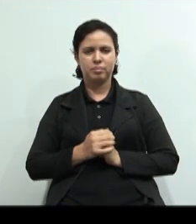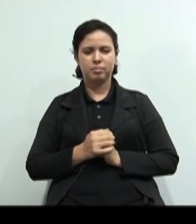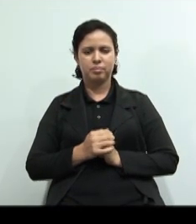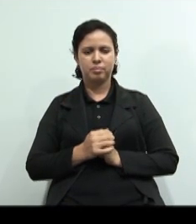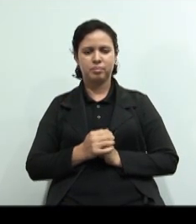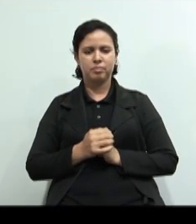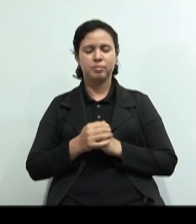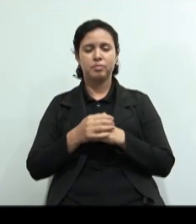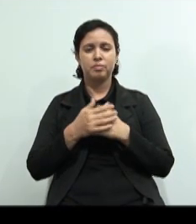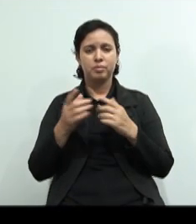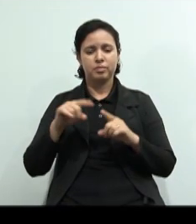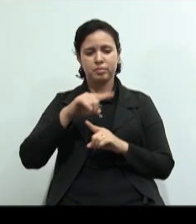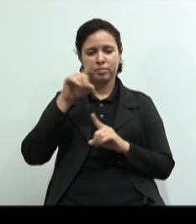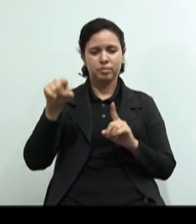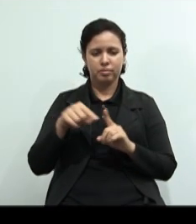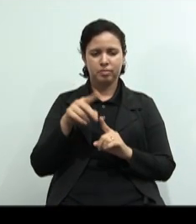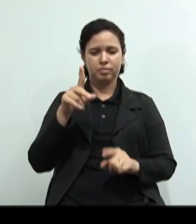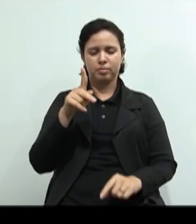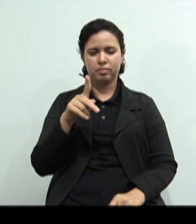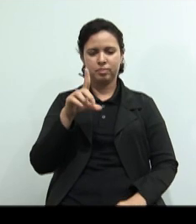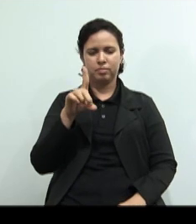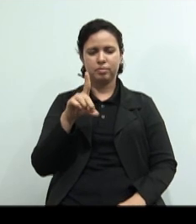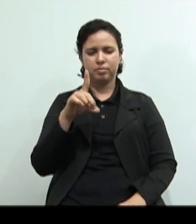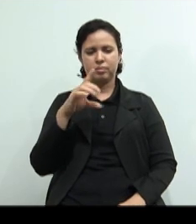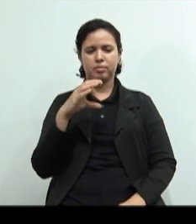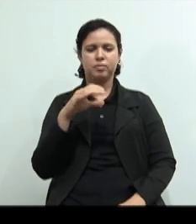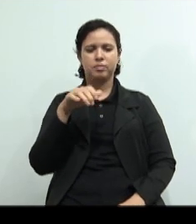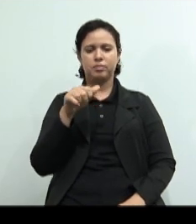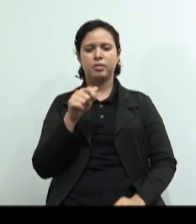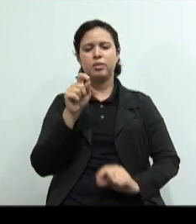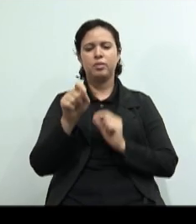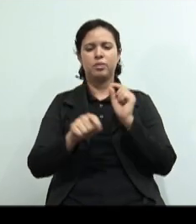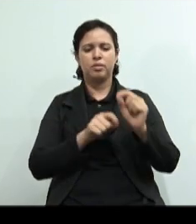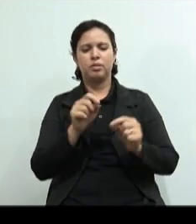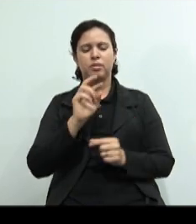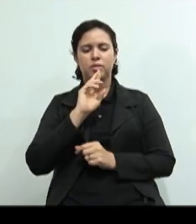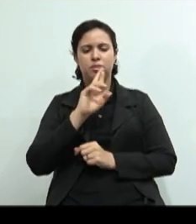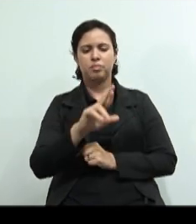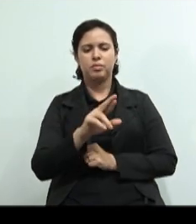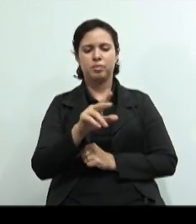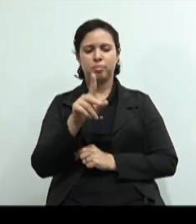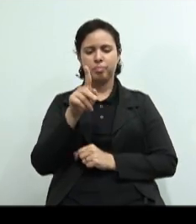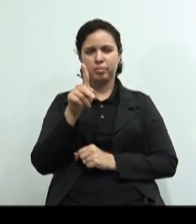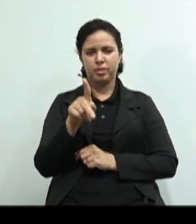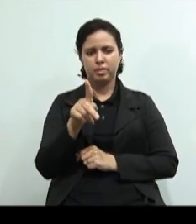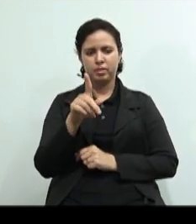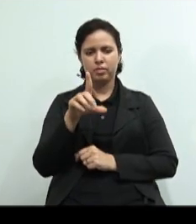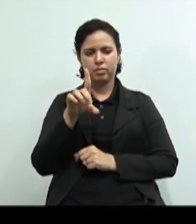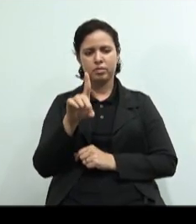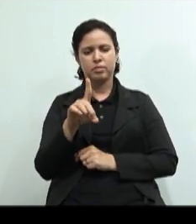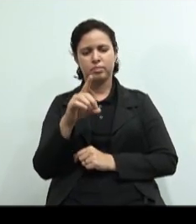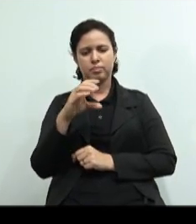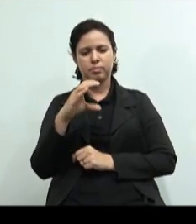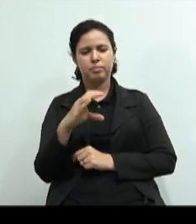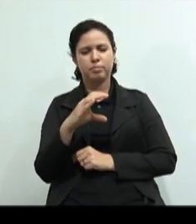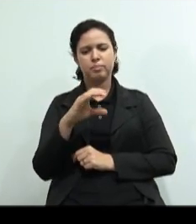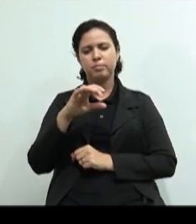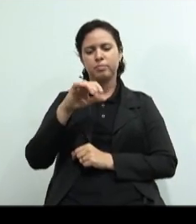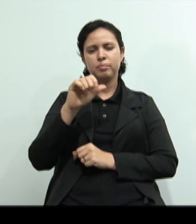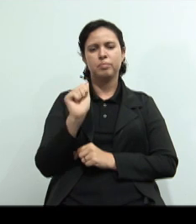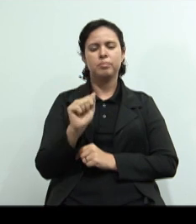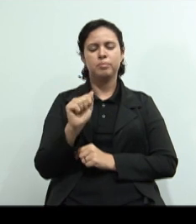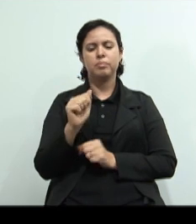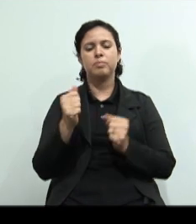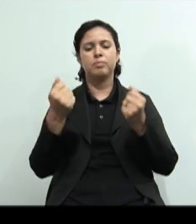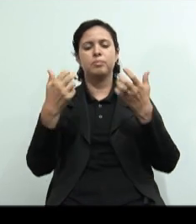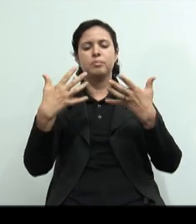No ciclo do PDCA, a que corresponde cada letra, né? O P, o D, o C